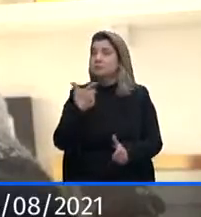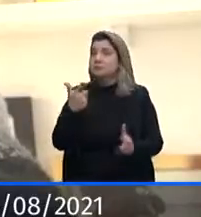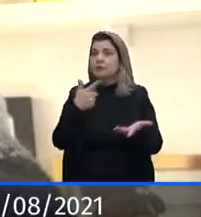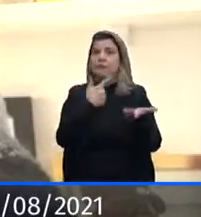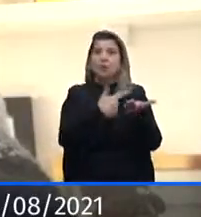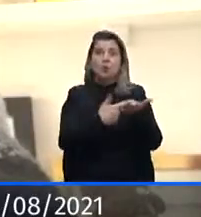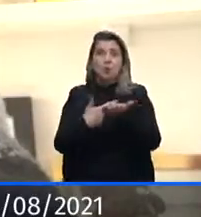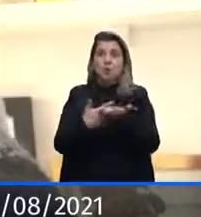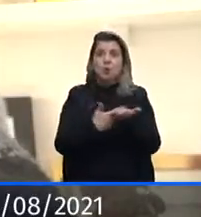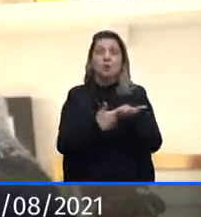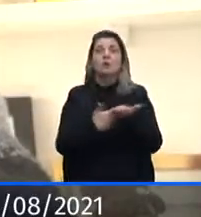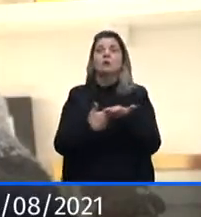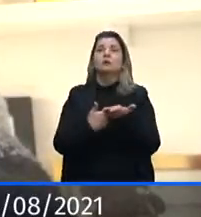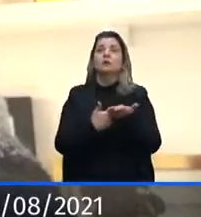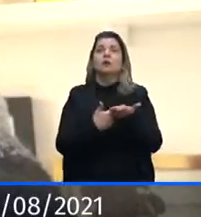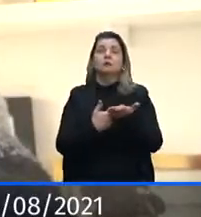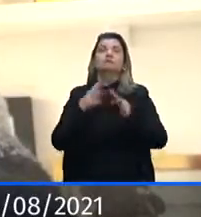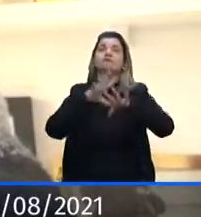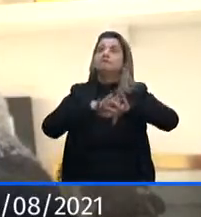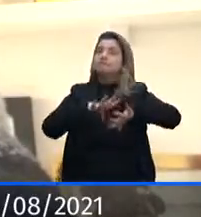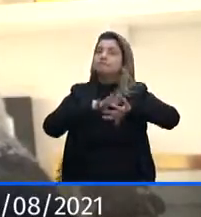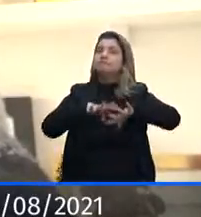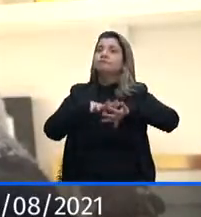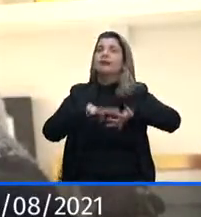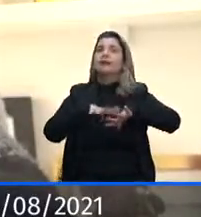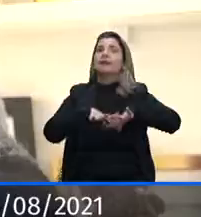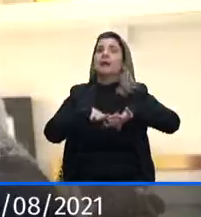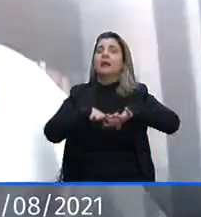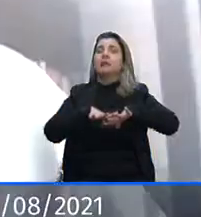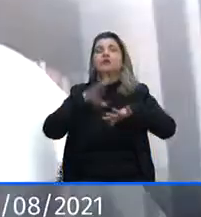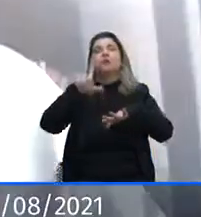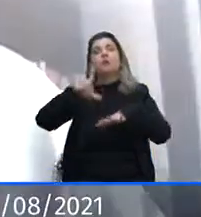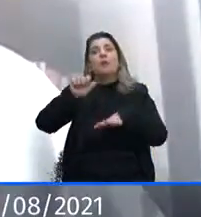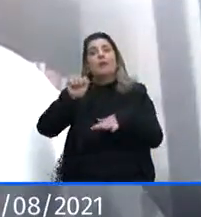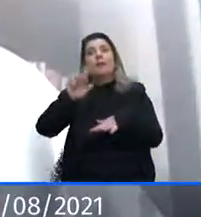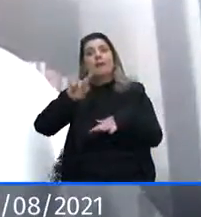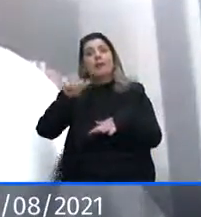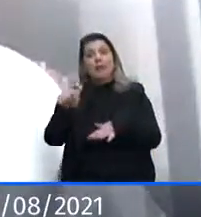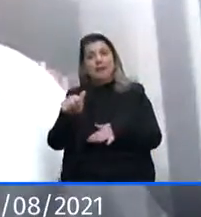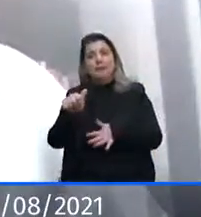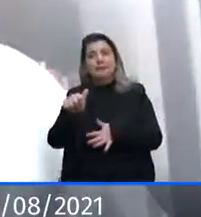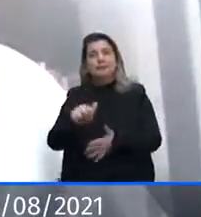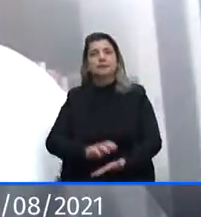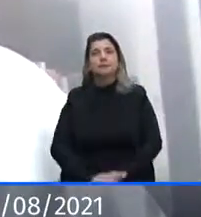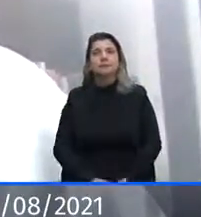o próximo da grade. Então, E o 39, que o senhor não falou.